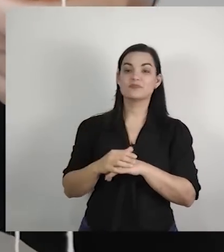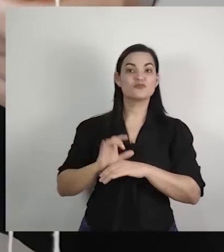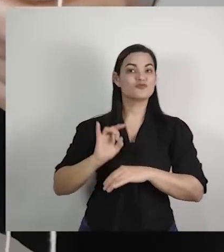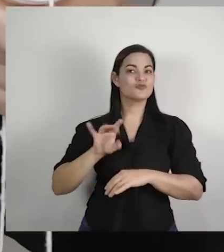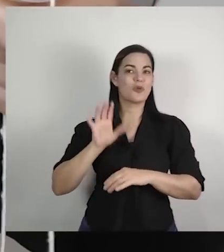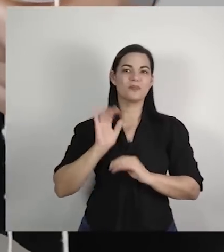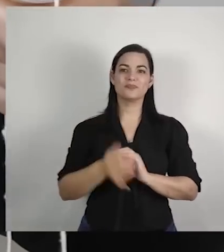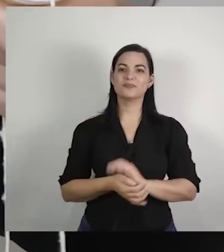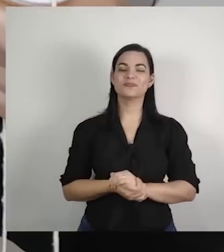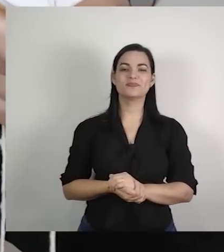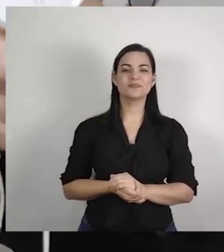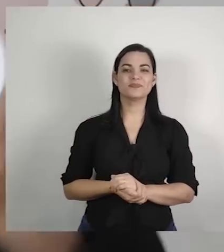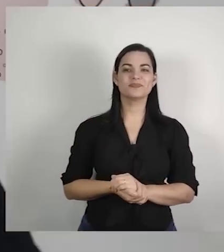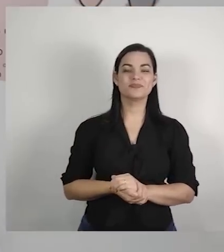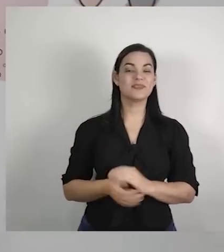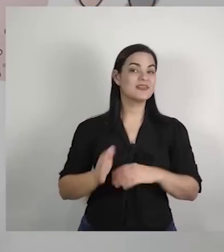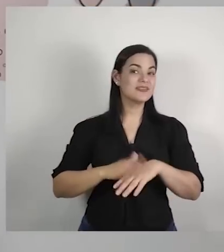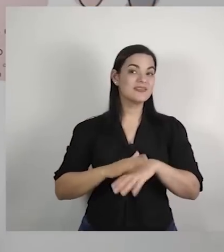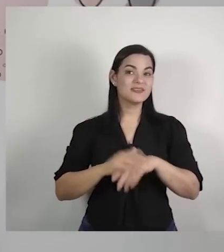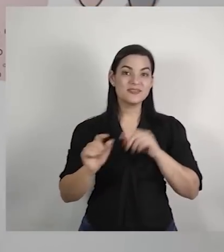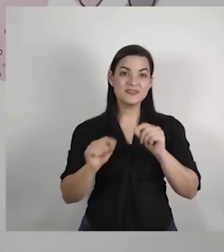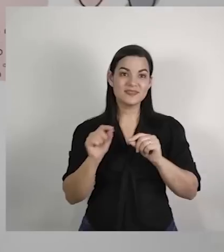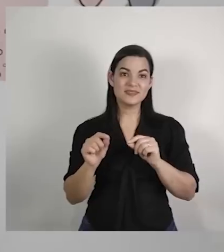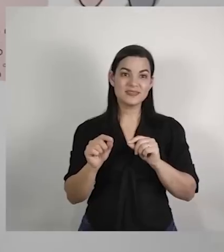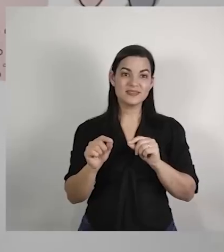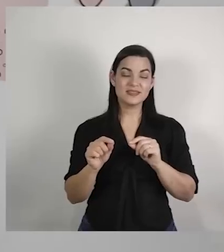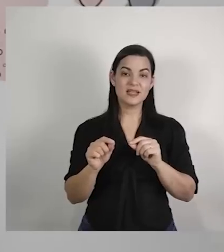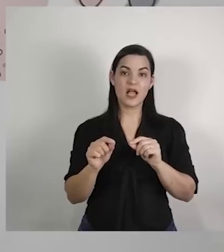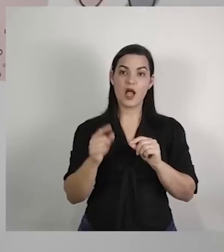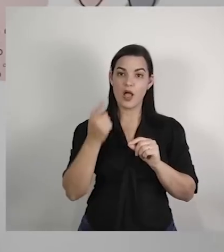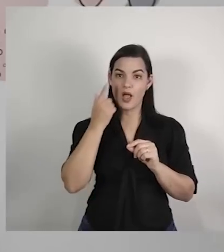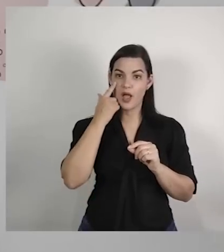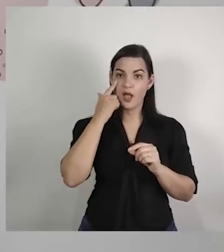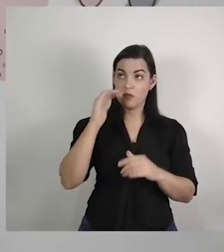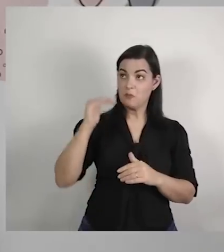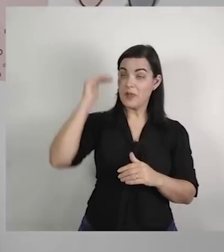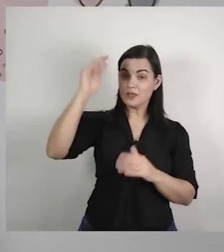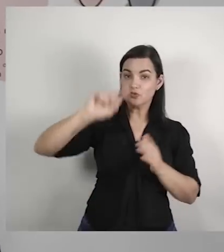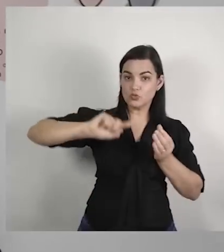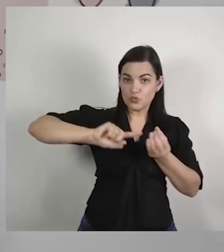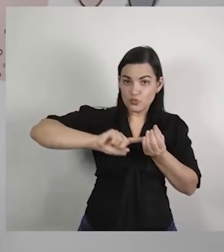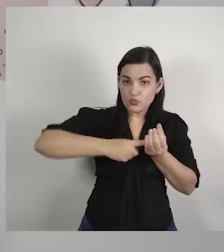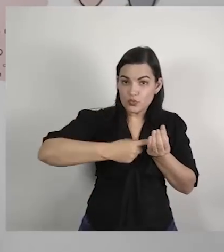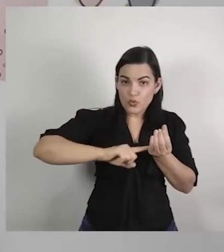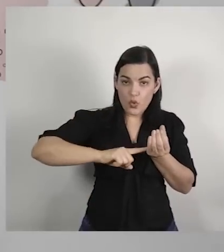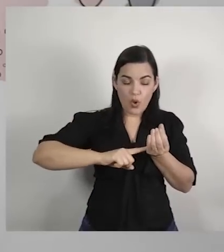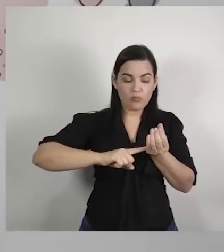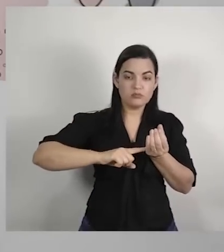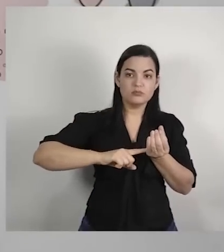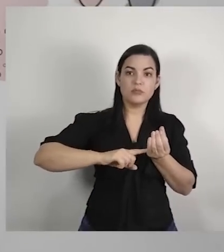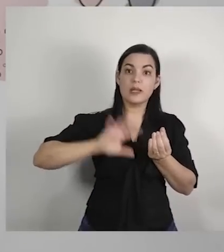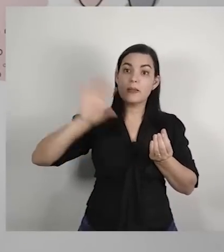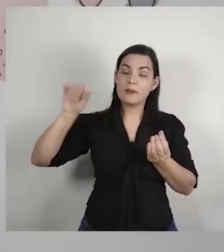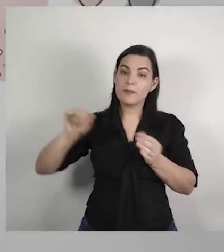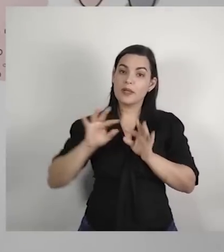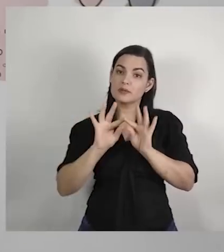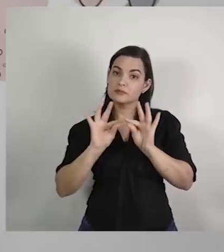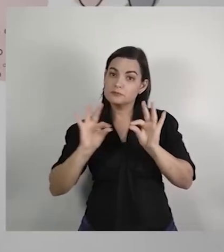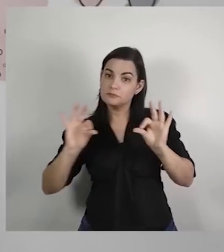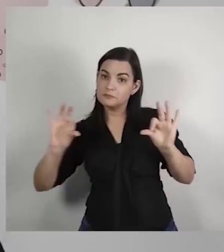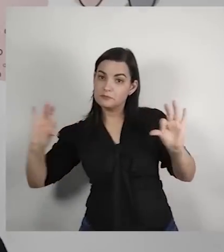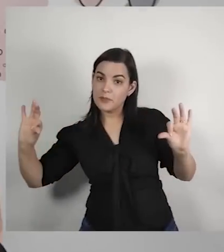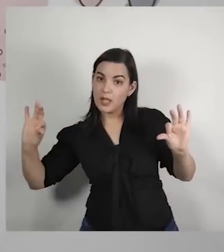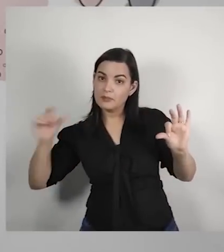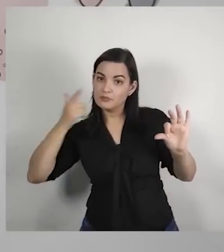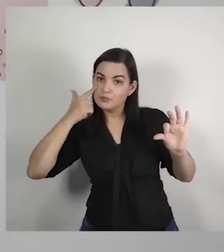aqui, mais nada. Então, o que você vai fazer? Depois que o adulto fizer o furo aqui no seu copinho, você